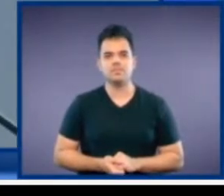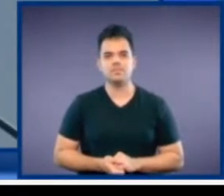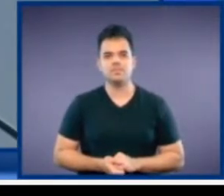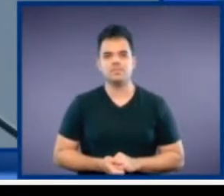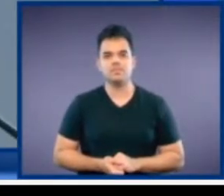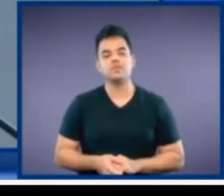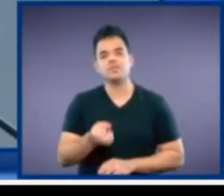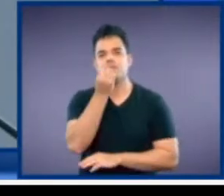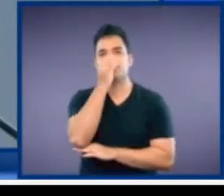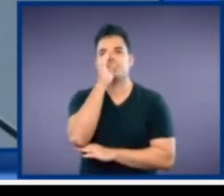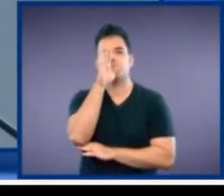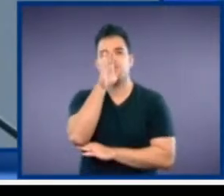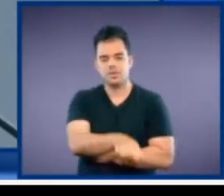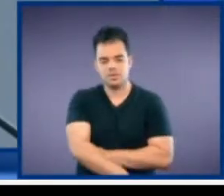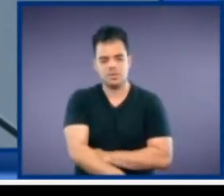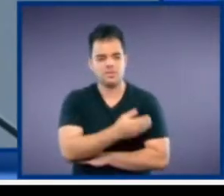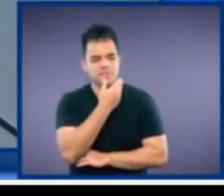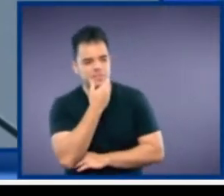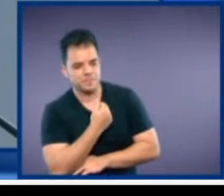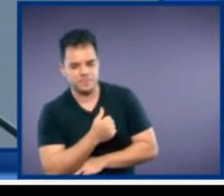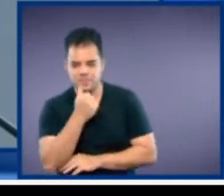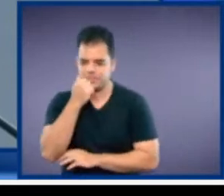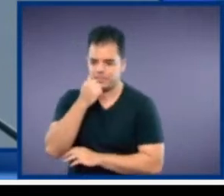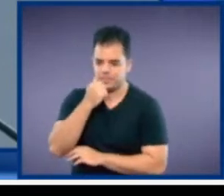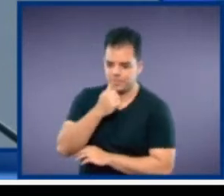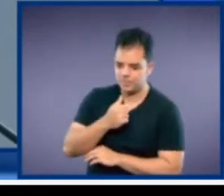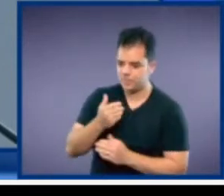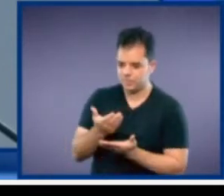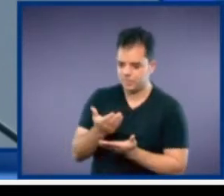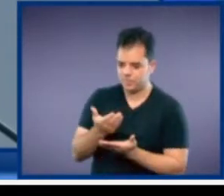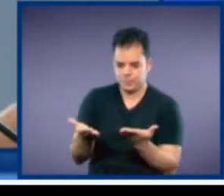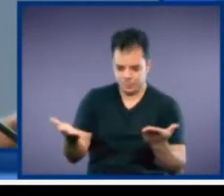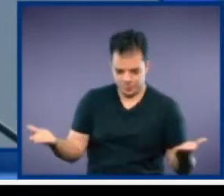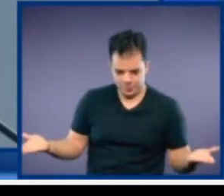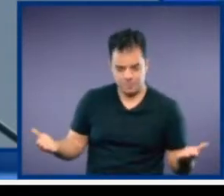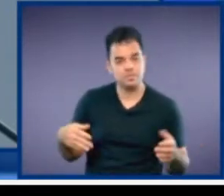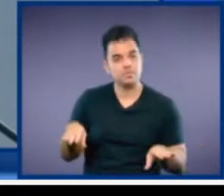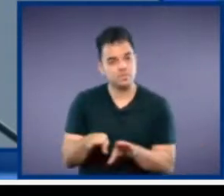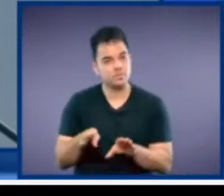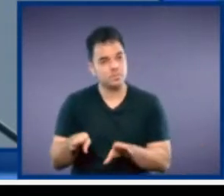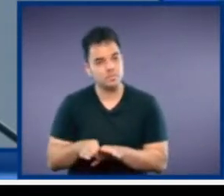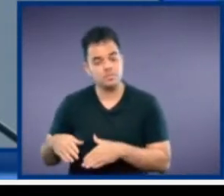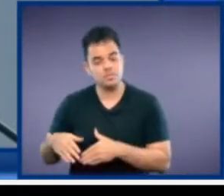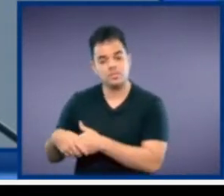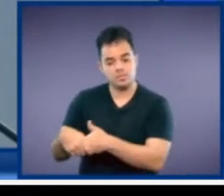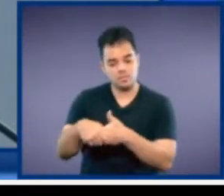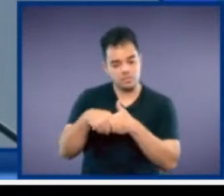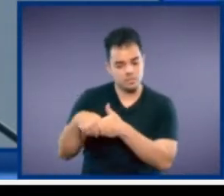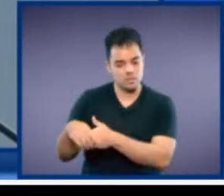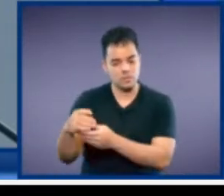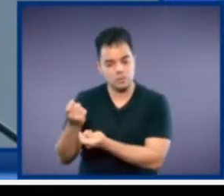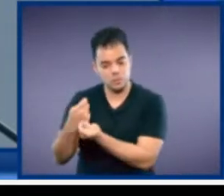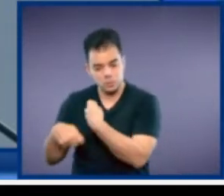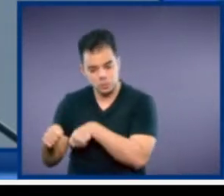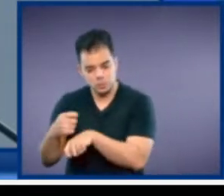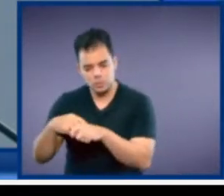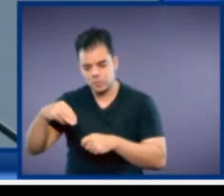Boa tarde, senhoras, senhores. Quero cumprimentar o ministro da Economia, Marcelo